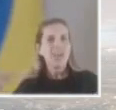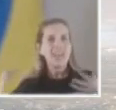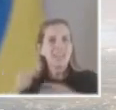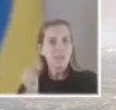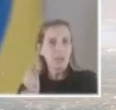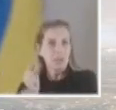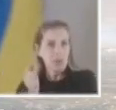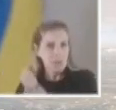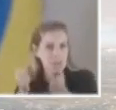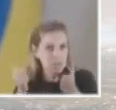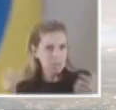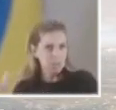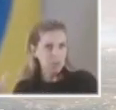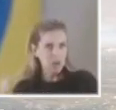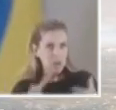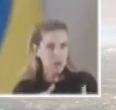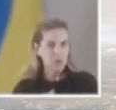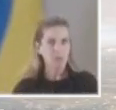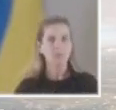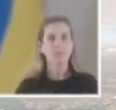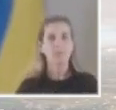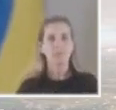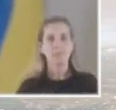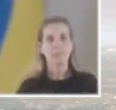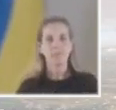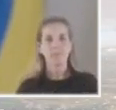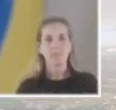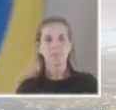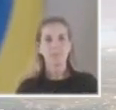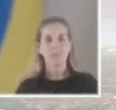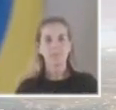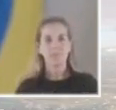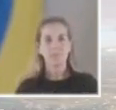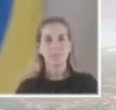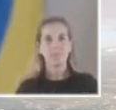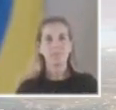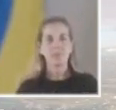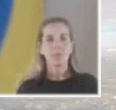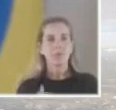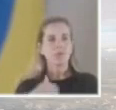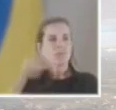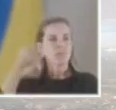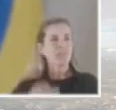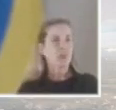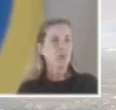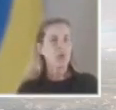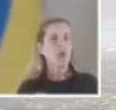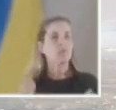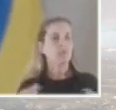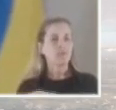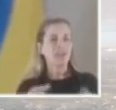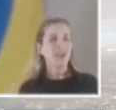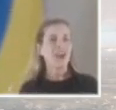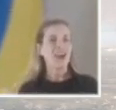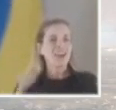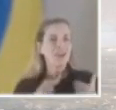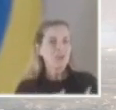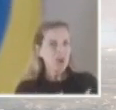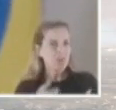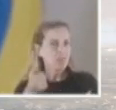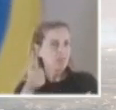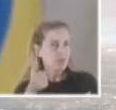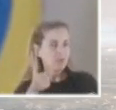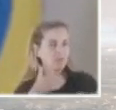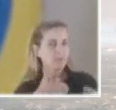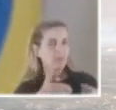presidencial. O presidente brasileiro não veio aqui. Não tratava a Argentina como se fosse um adversário, e o resultado